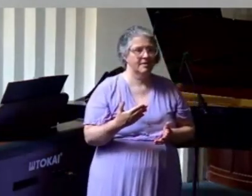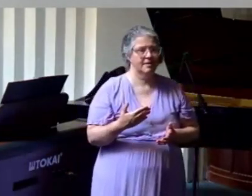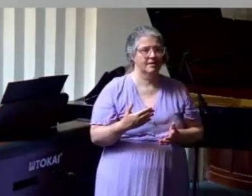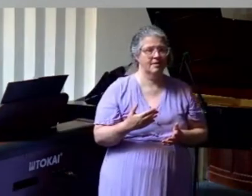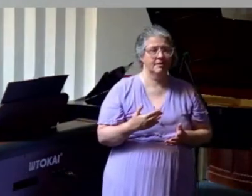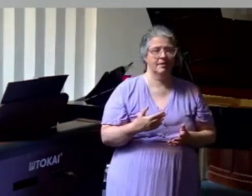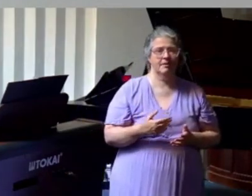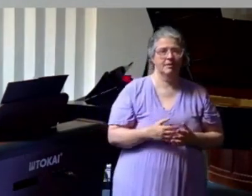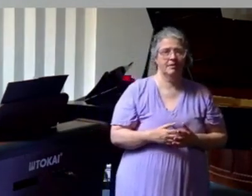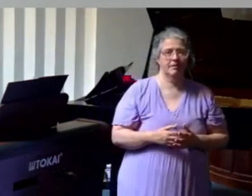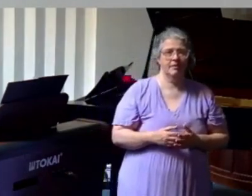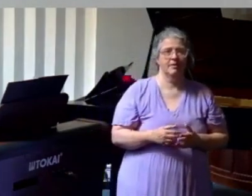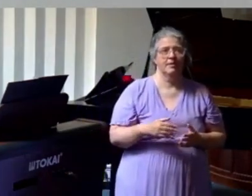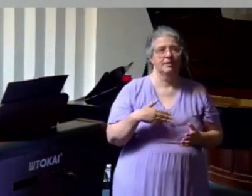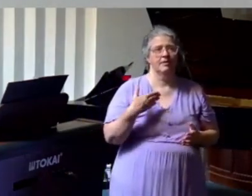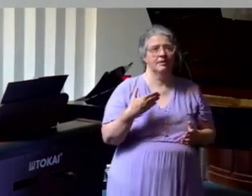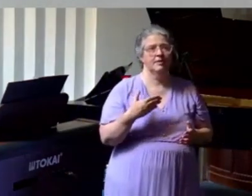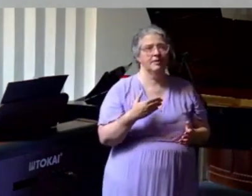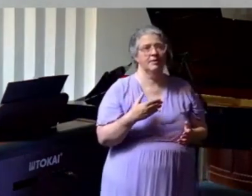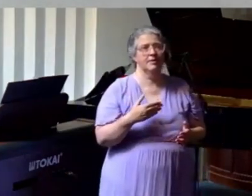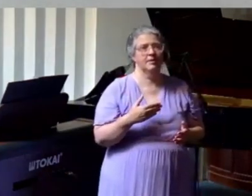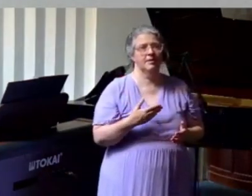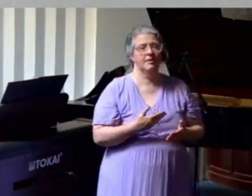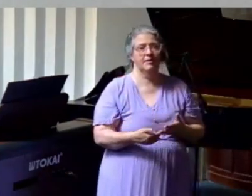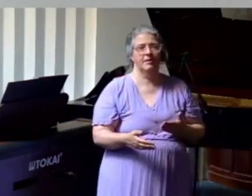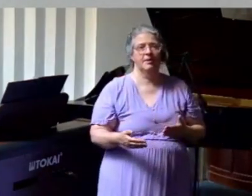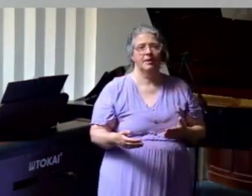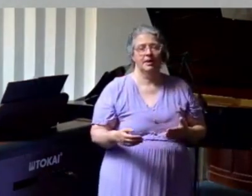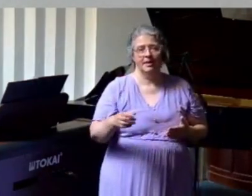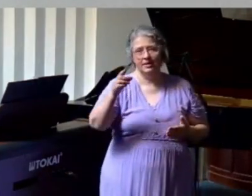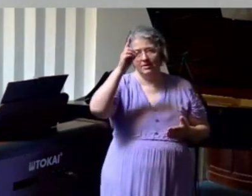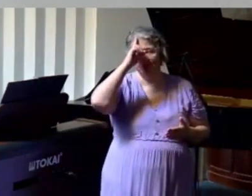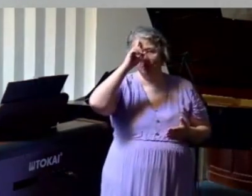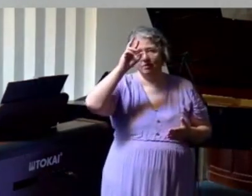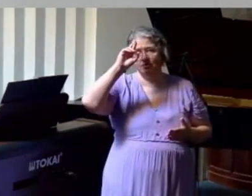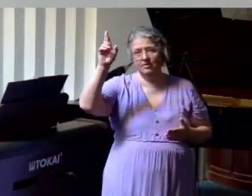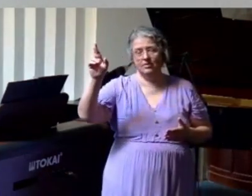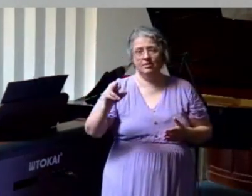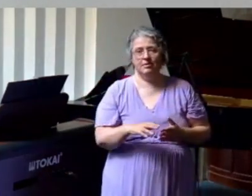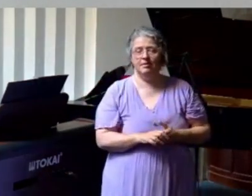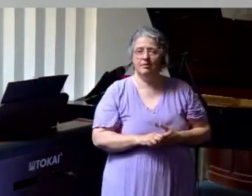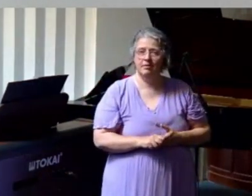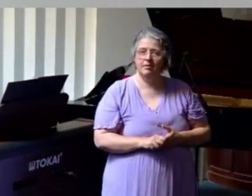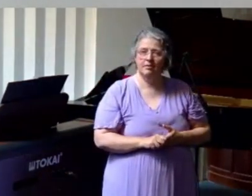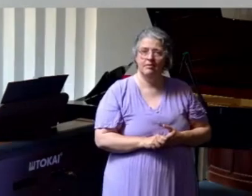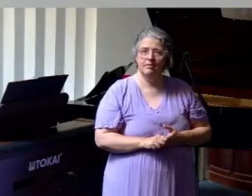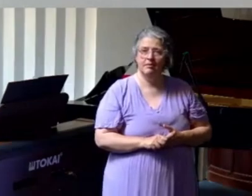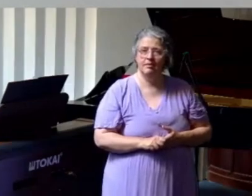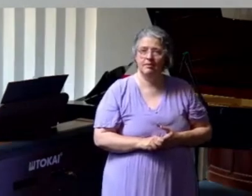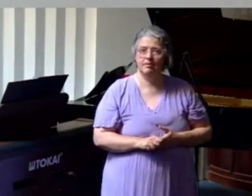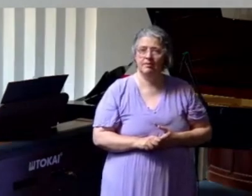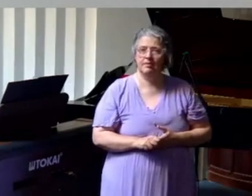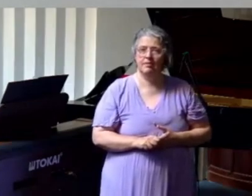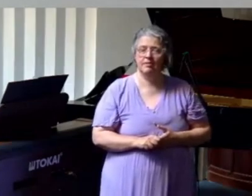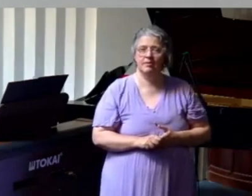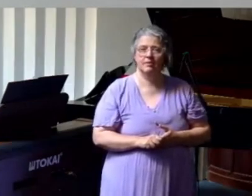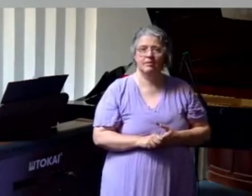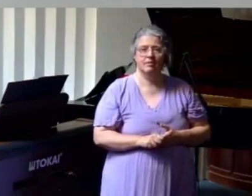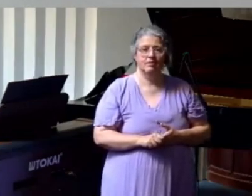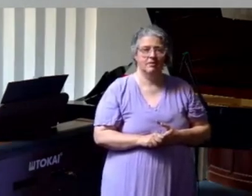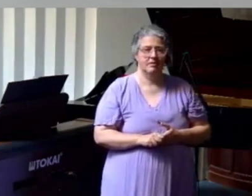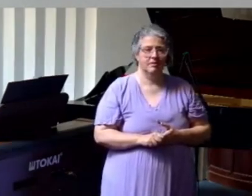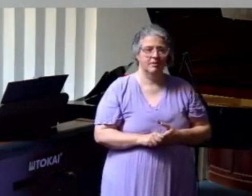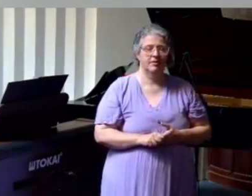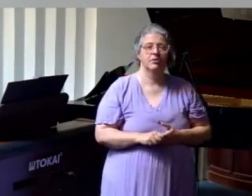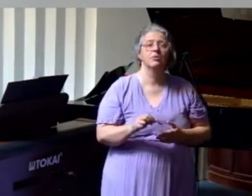manhã, quando ele, no domingo, se esquece que é dia do Senhor. Em quem está baseada? No que está fundamentada a